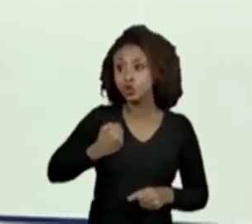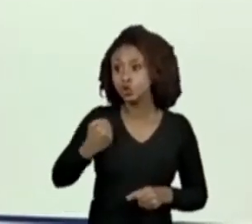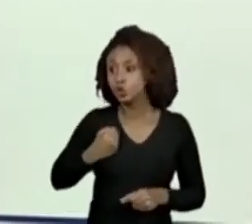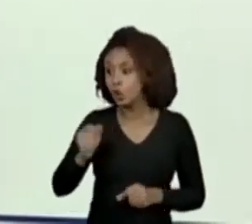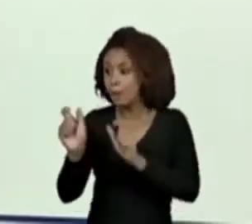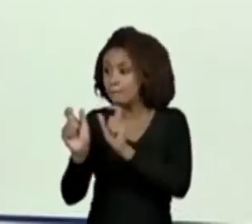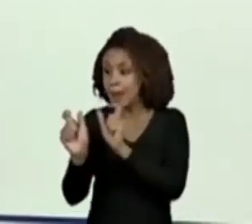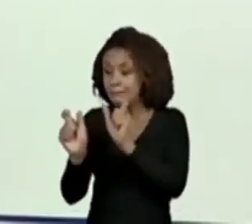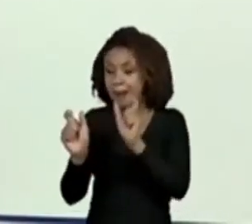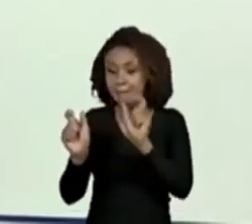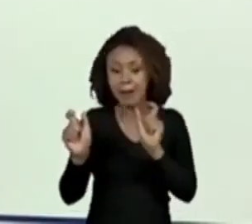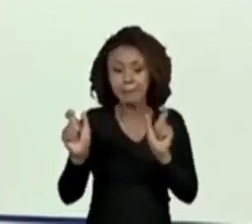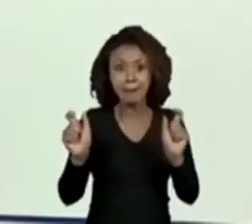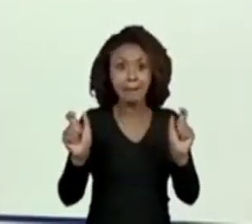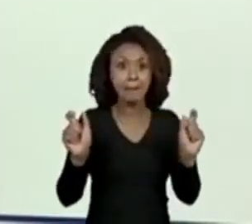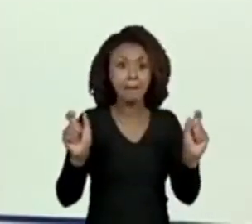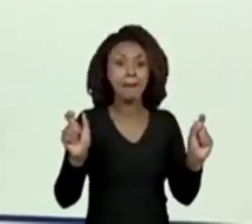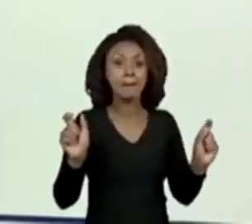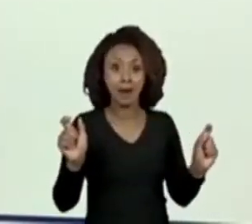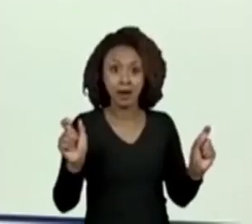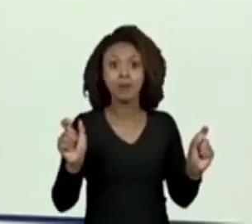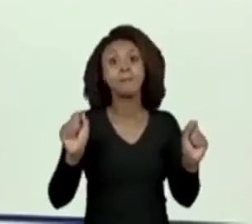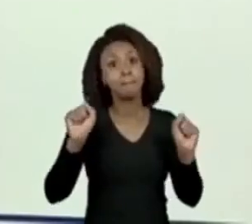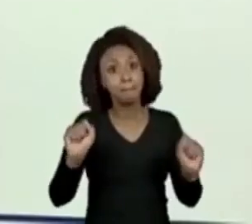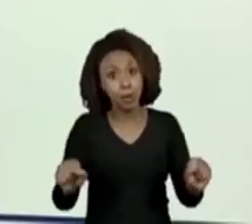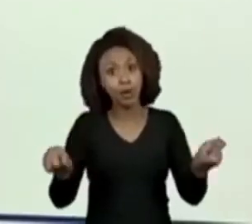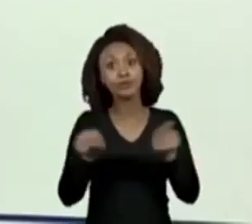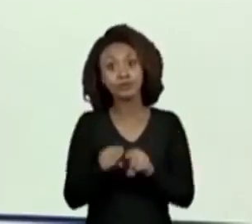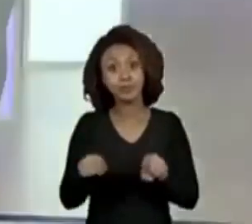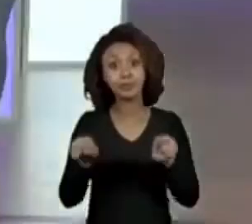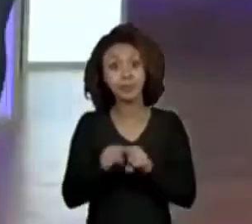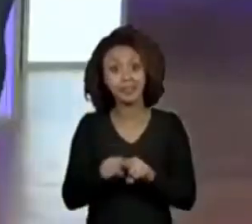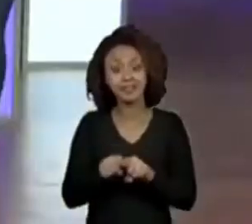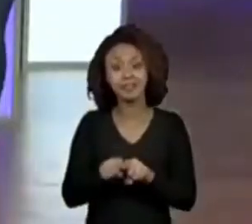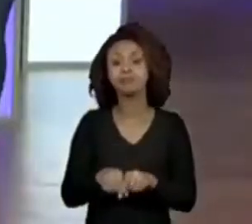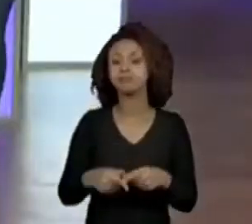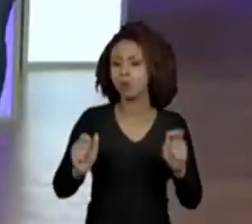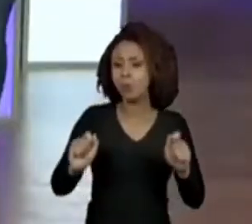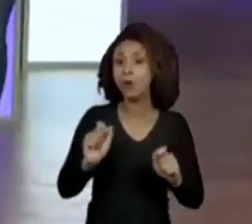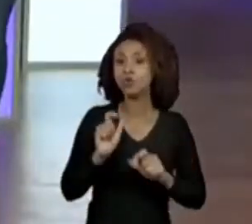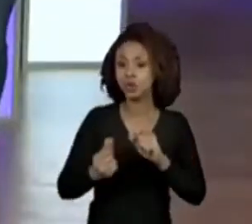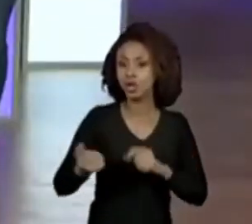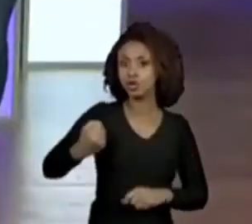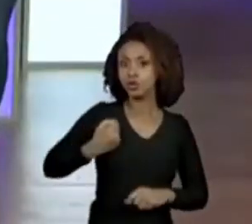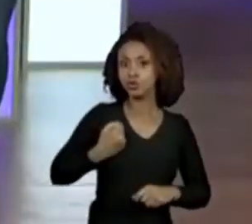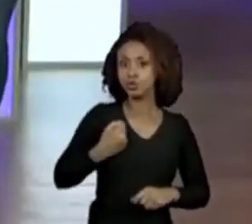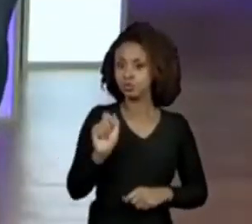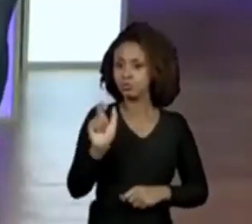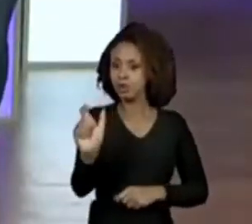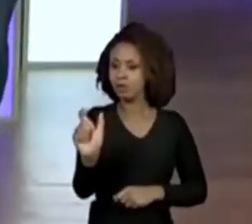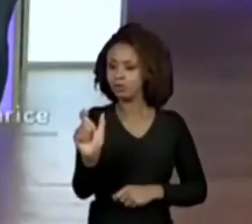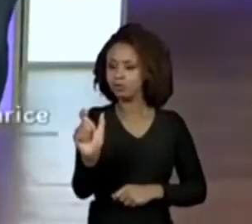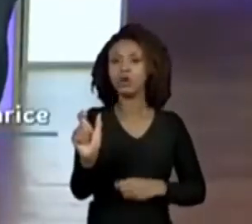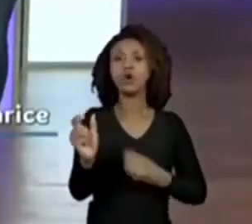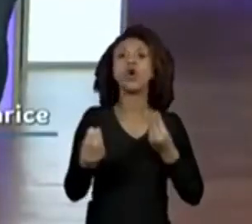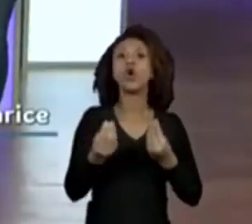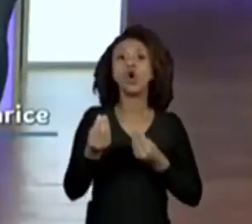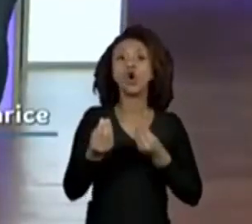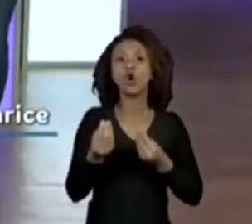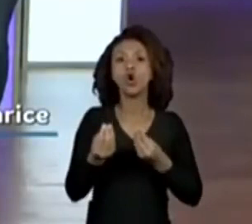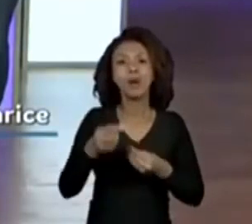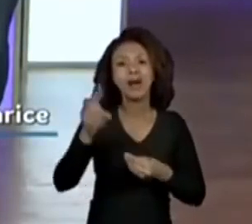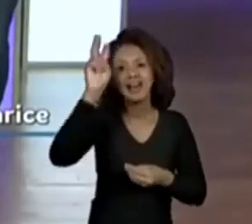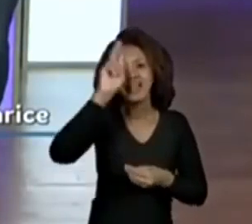Posso, que eu já vi lá que teve o Christian que fez. Então eu vou decompor os números. Como que eu posso decompor? Lembra lá das nossas